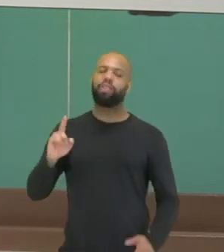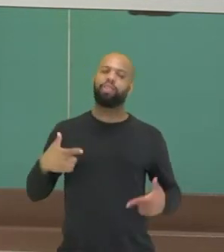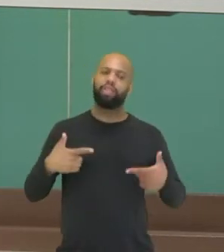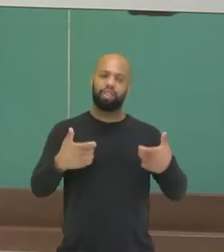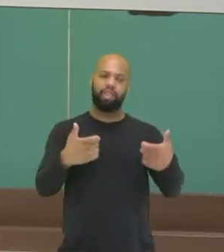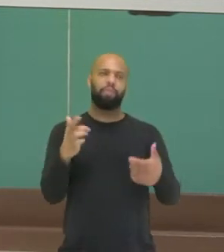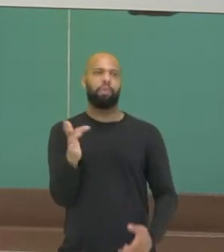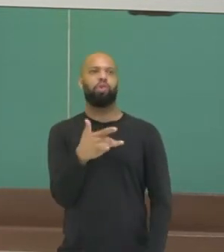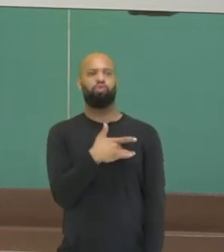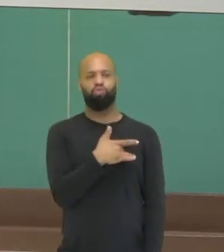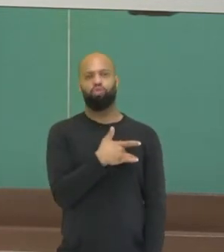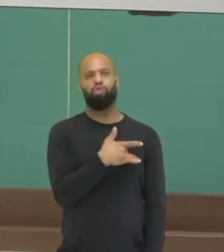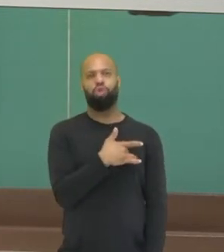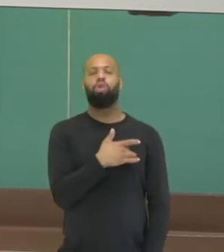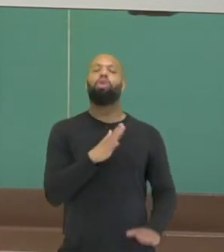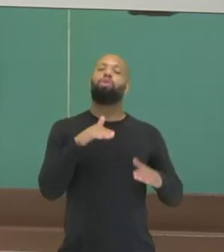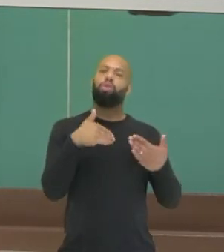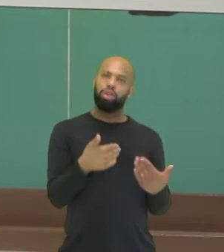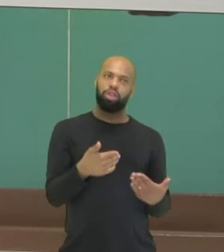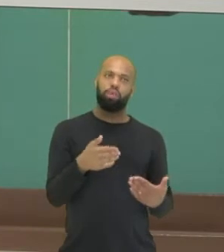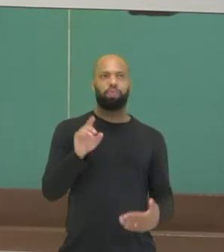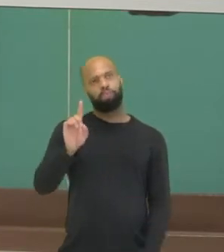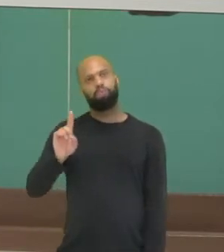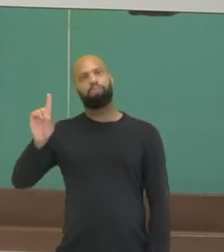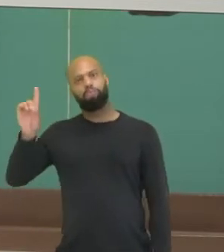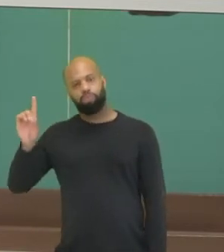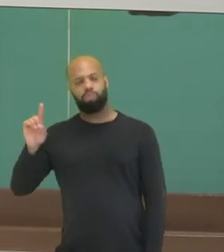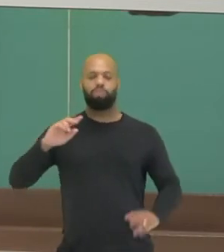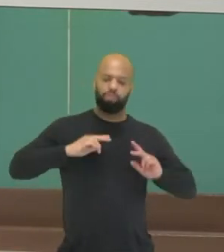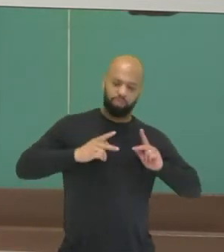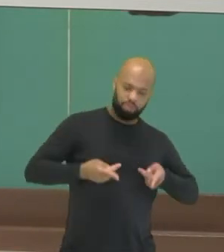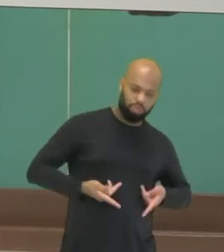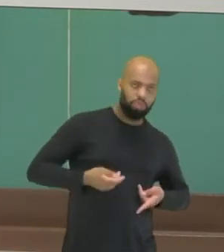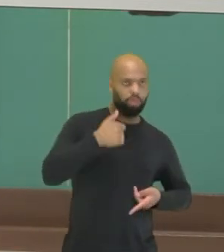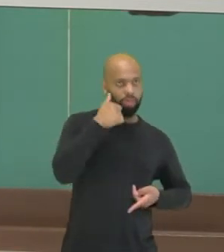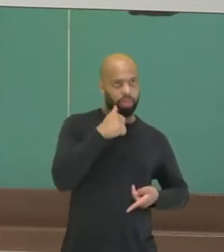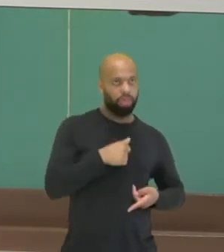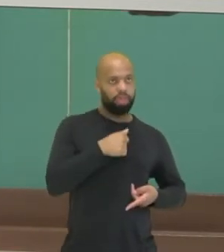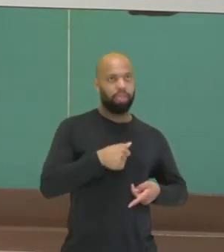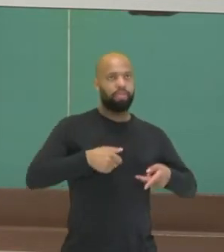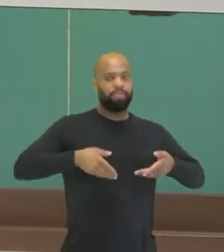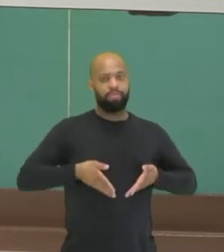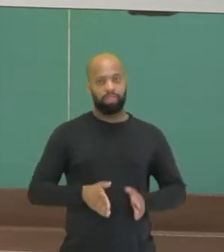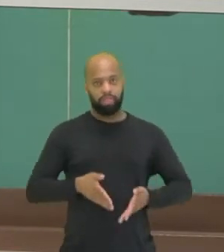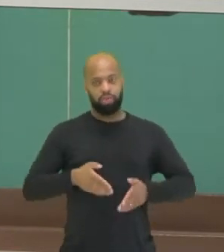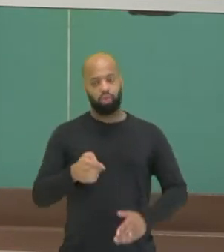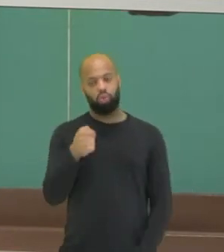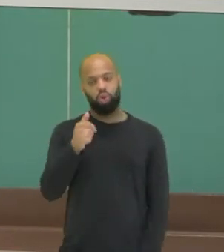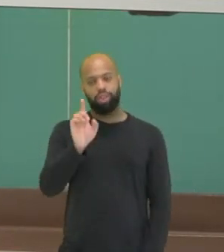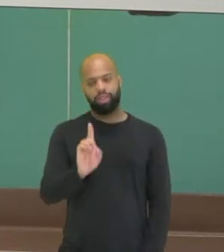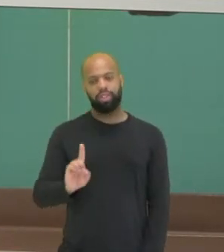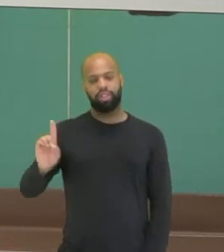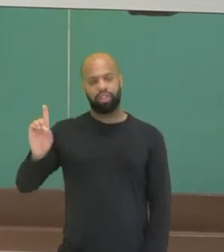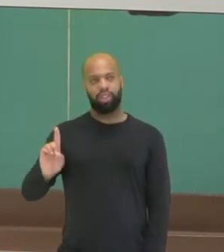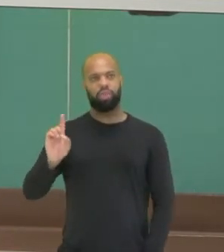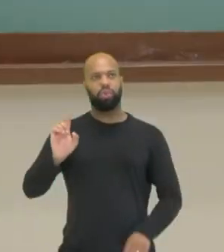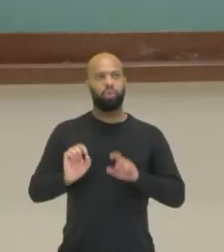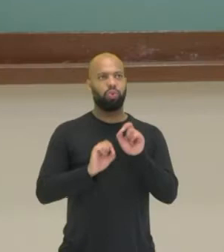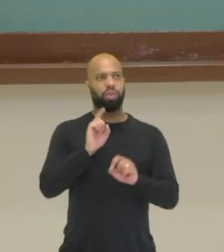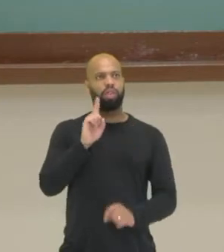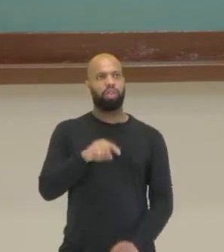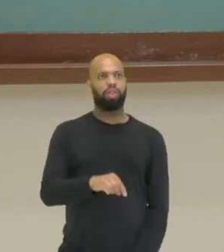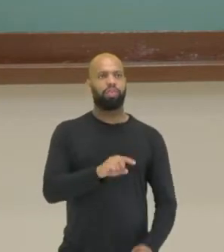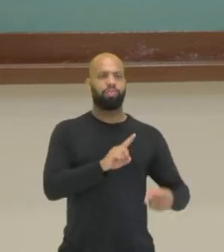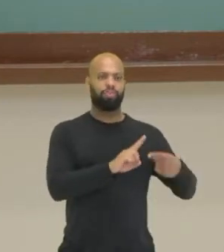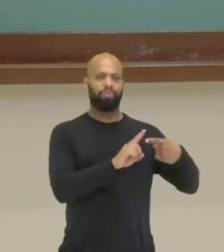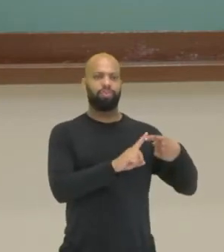Marte. Desse relacionamento entre Deus e mortal surgiram os semideuses, ou heróis, que são os Rômulo